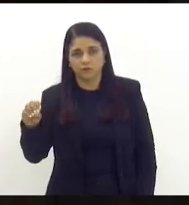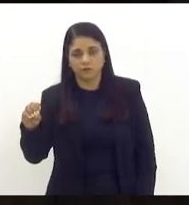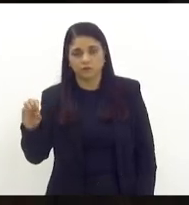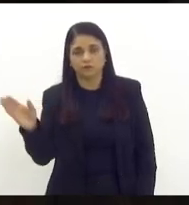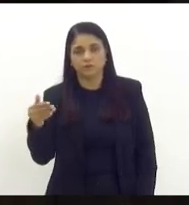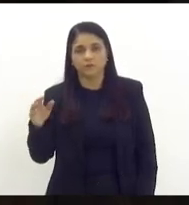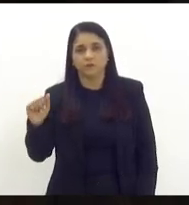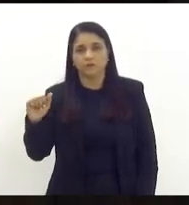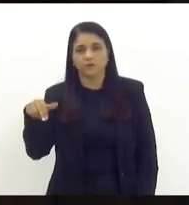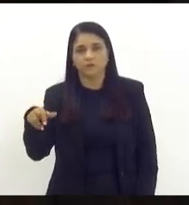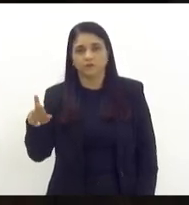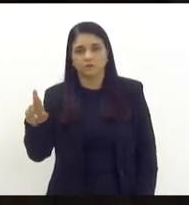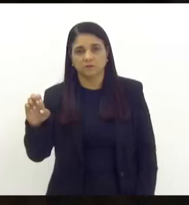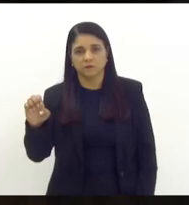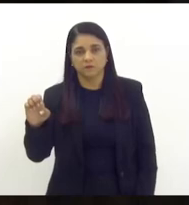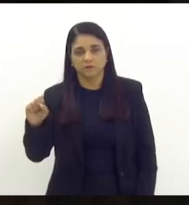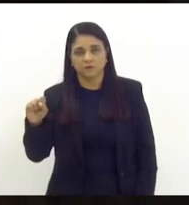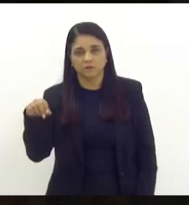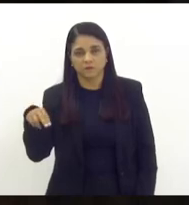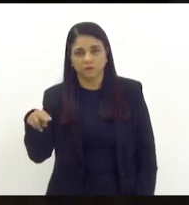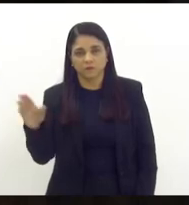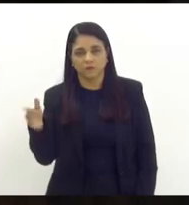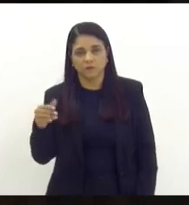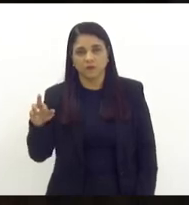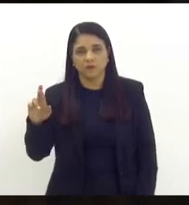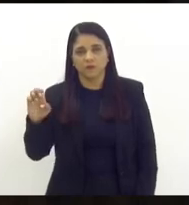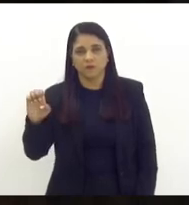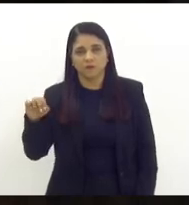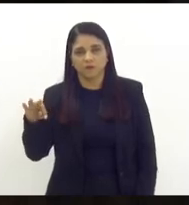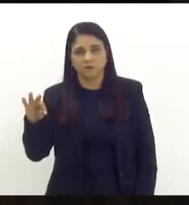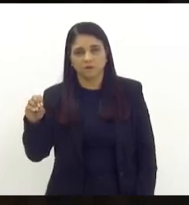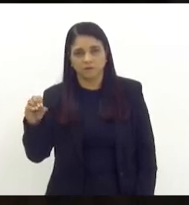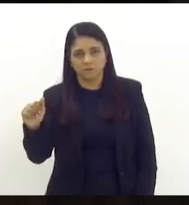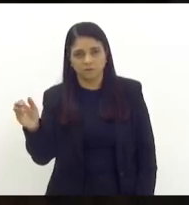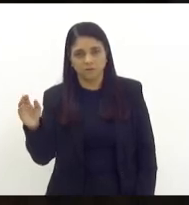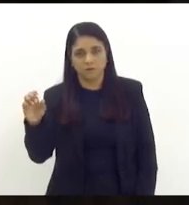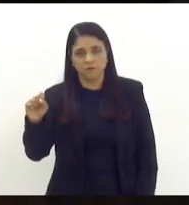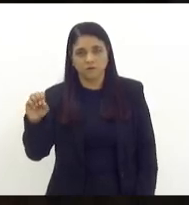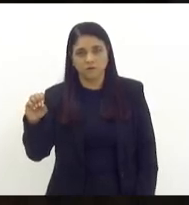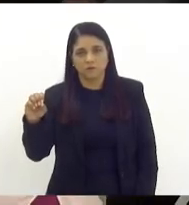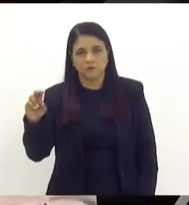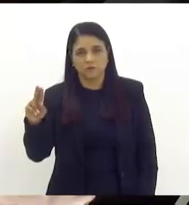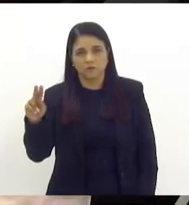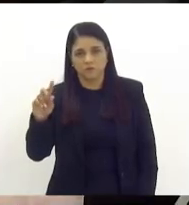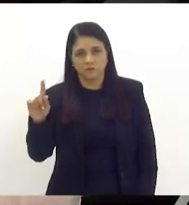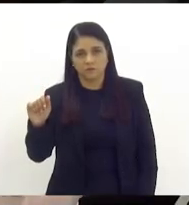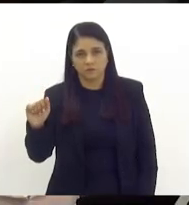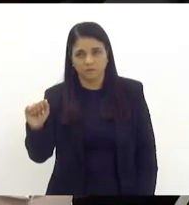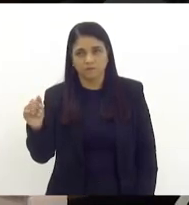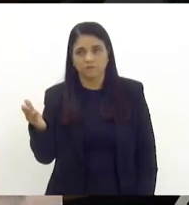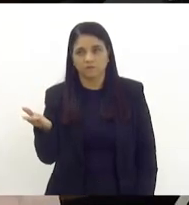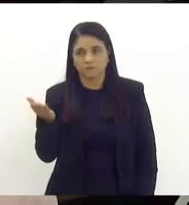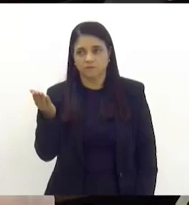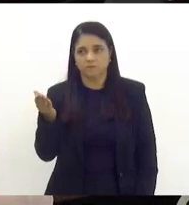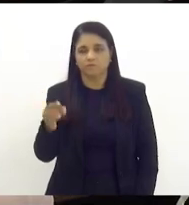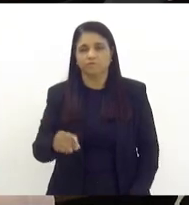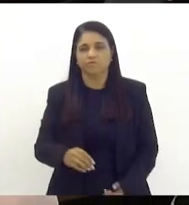Anderson Moraes Renata Souza Nobre deputada Renata Souza